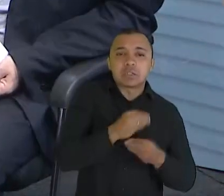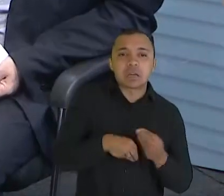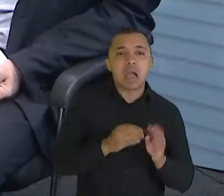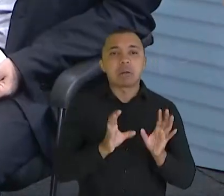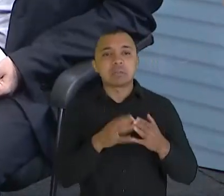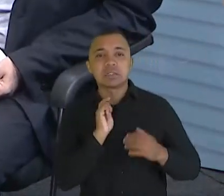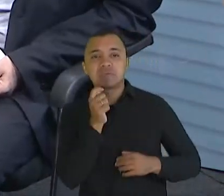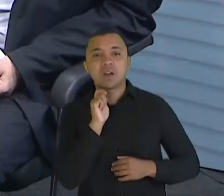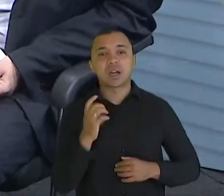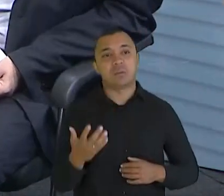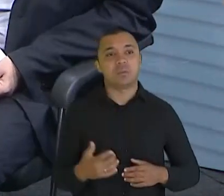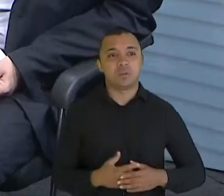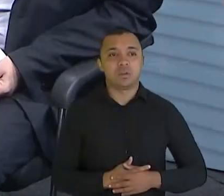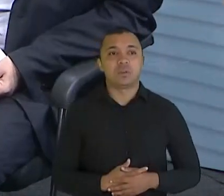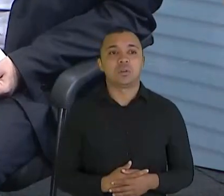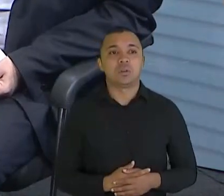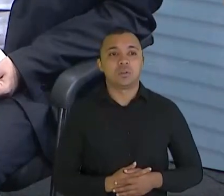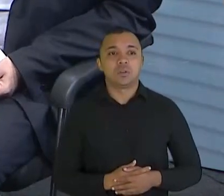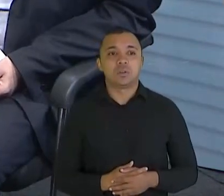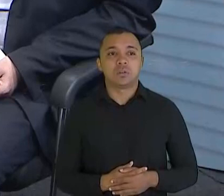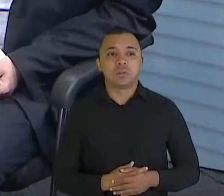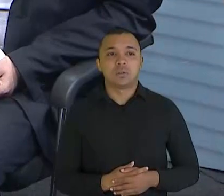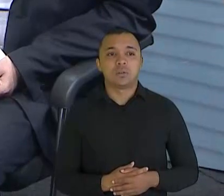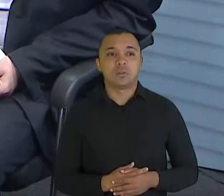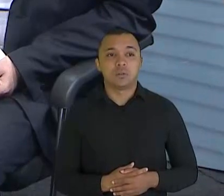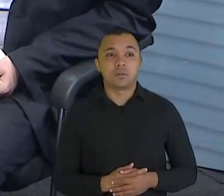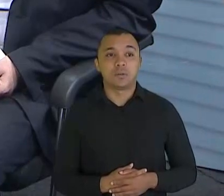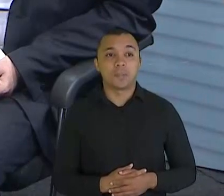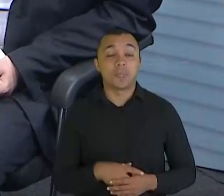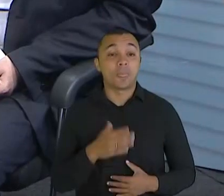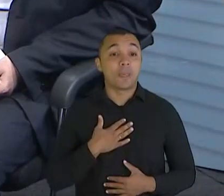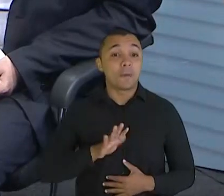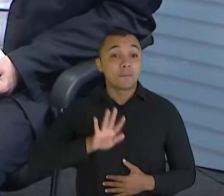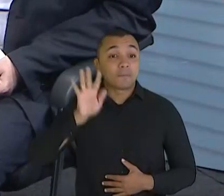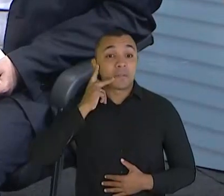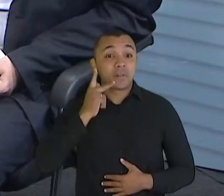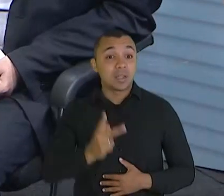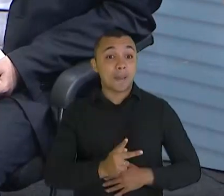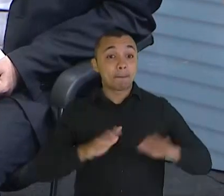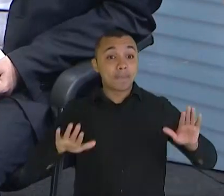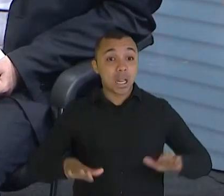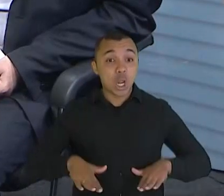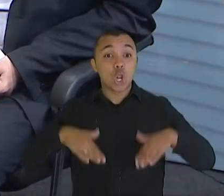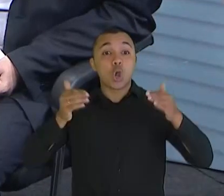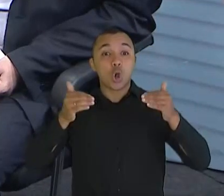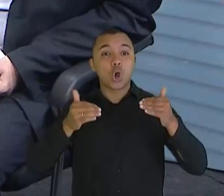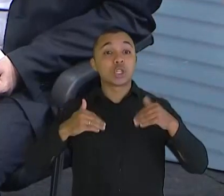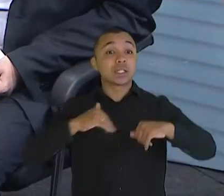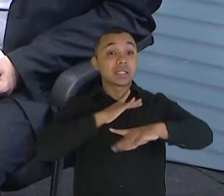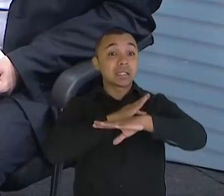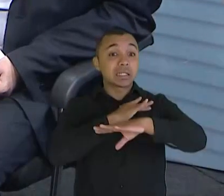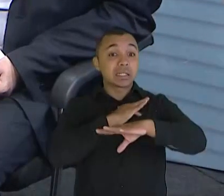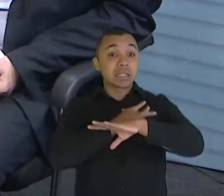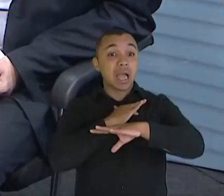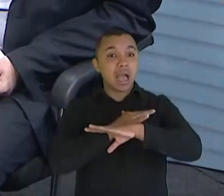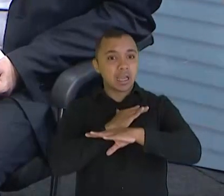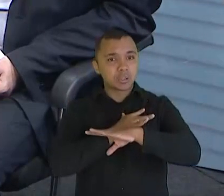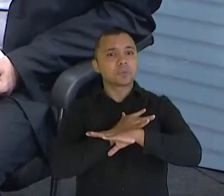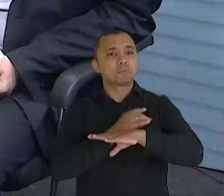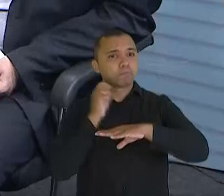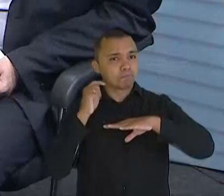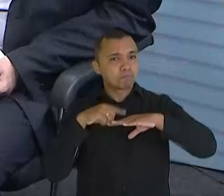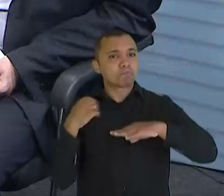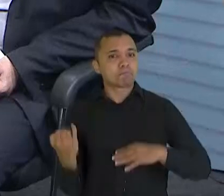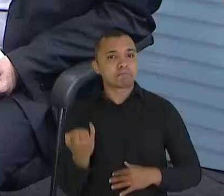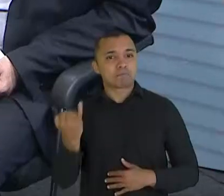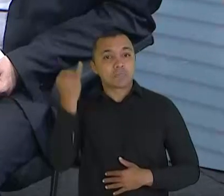assim, agora eu só quero fazer uma pontuação. Melhorar a qualidade da cidade é muito importante. Veja,